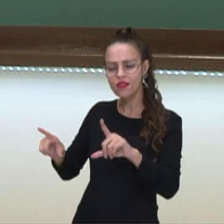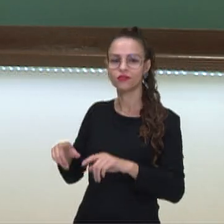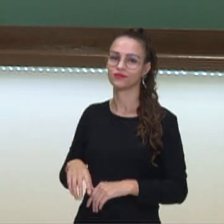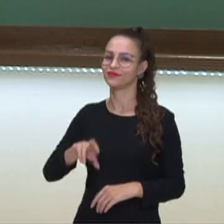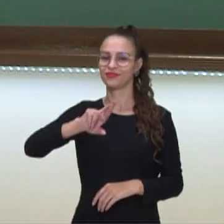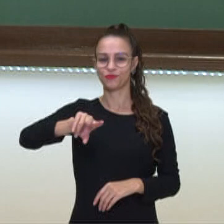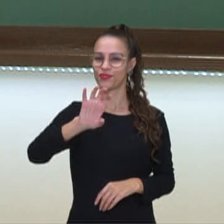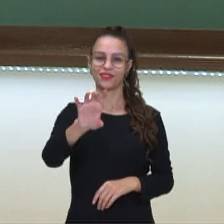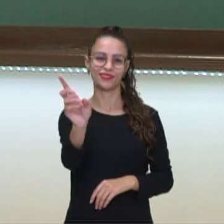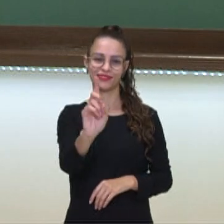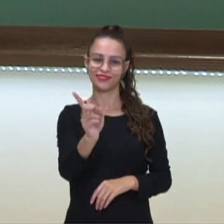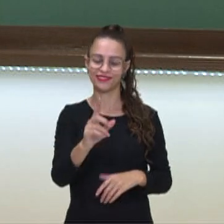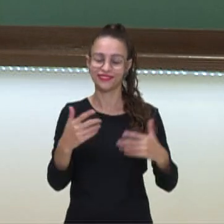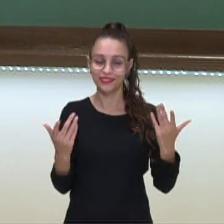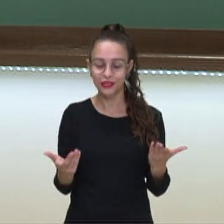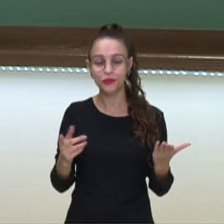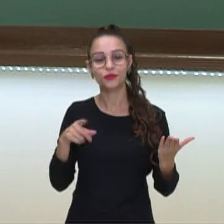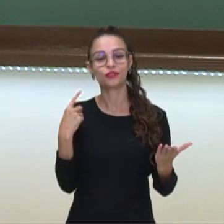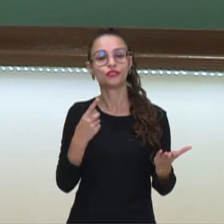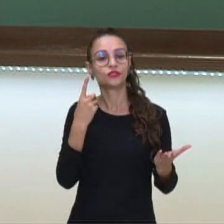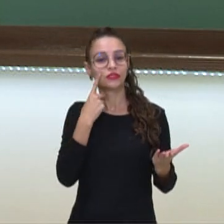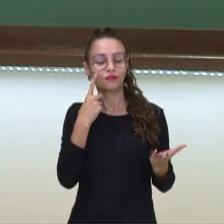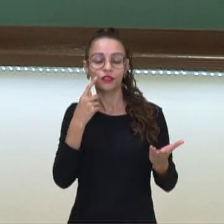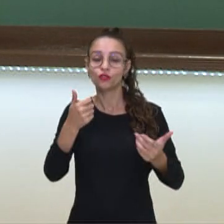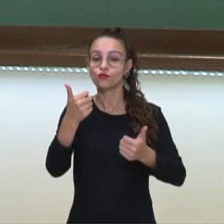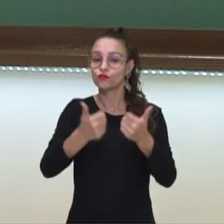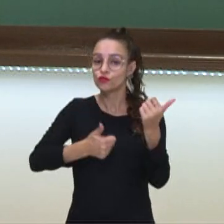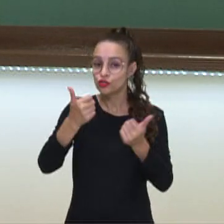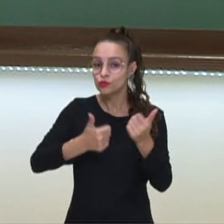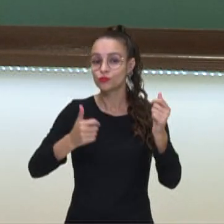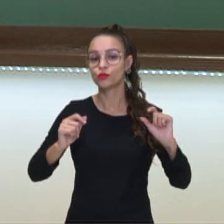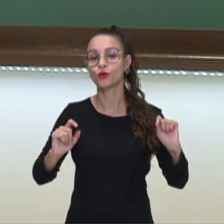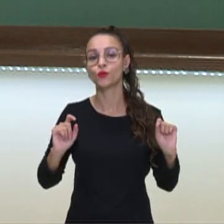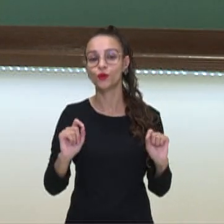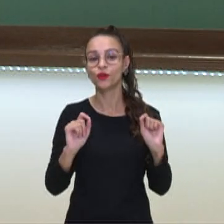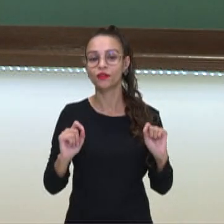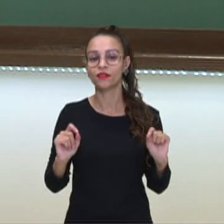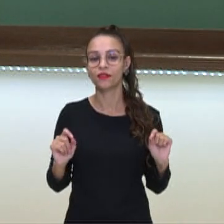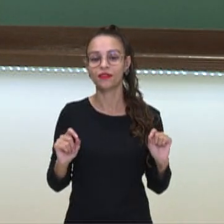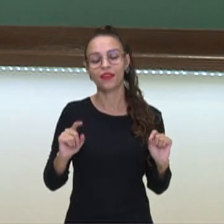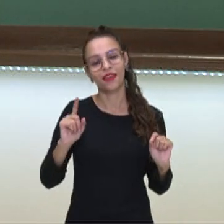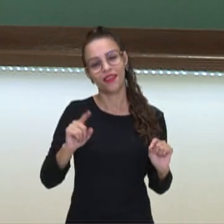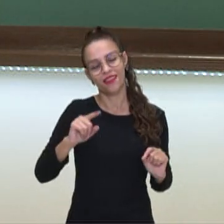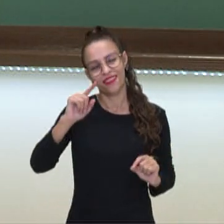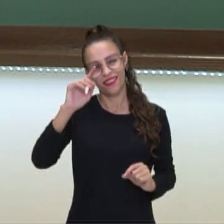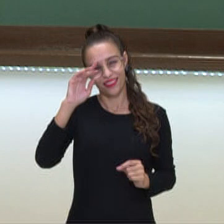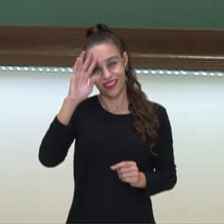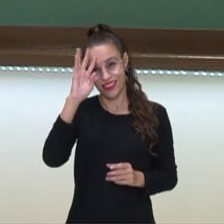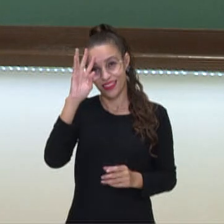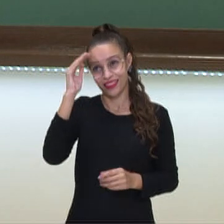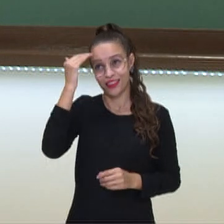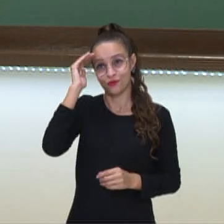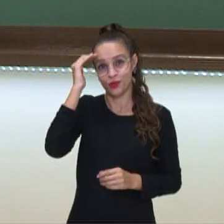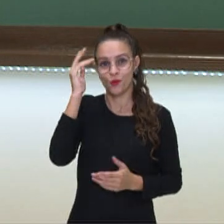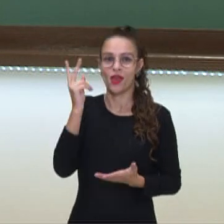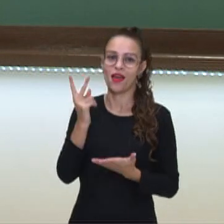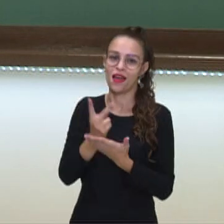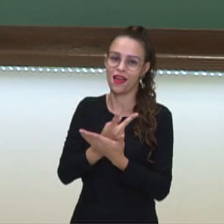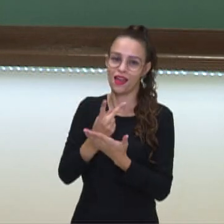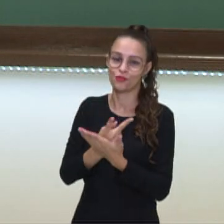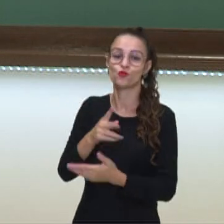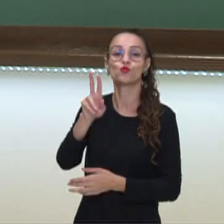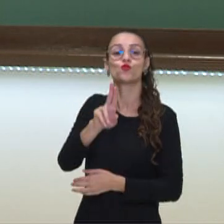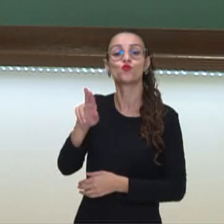Não é assim. Então, o que a gente está vendo no futebol é aí uma interpretação errada do uso